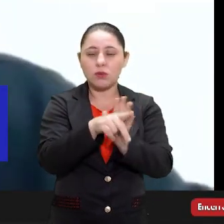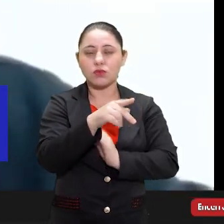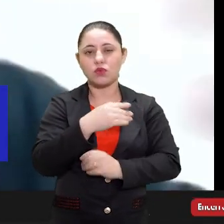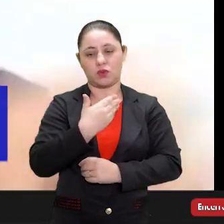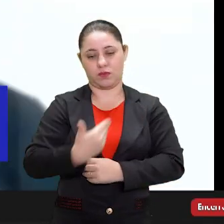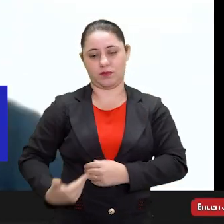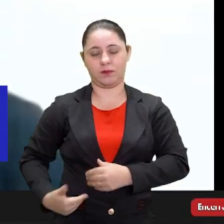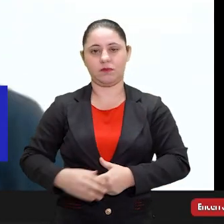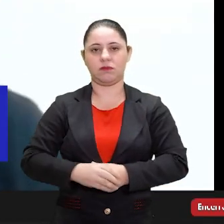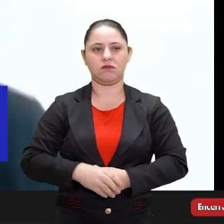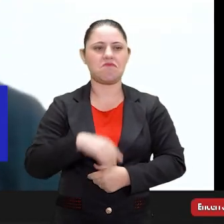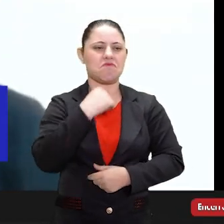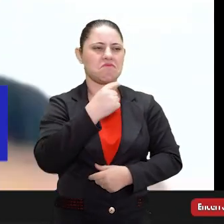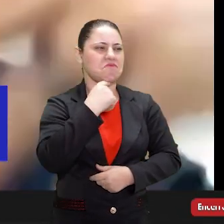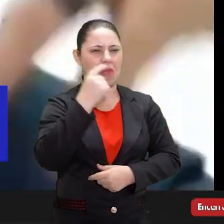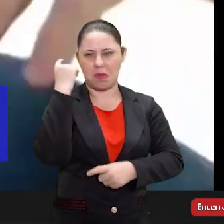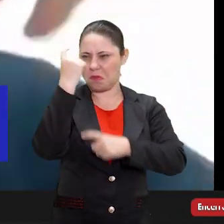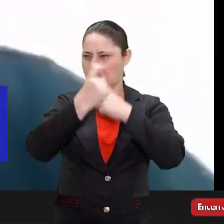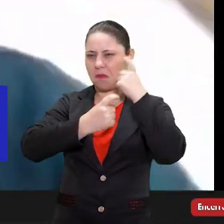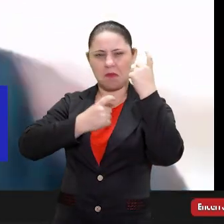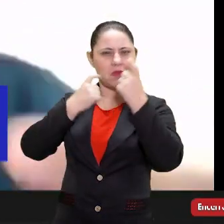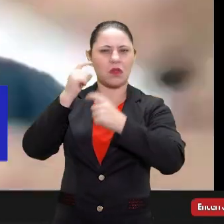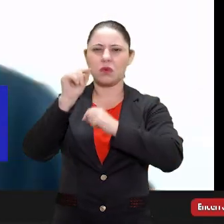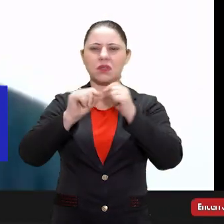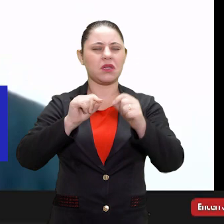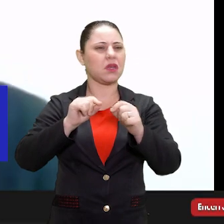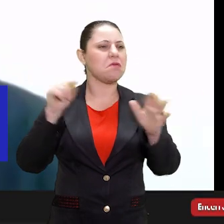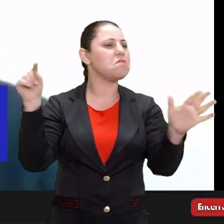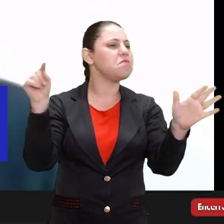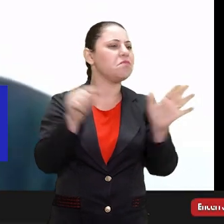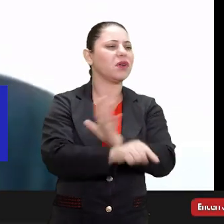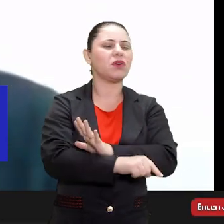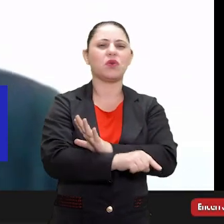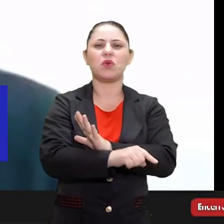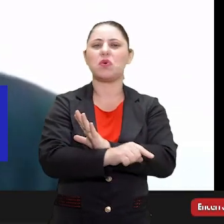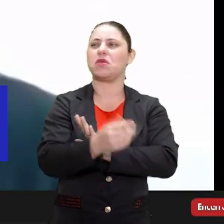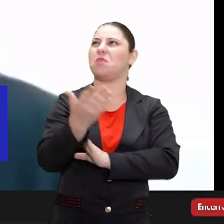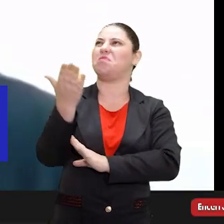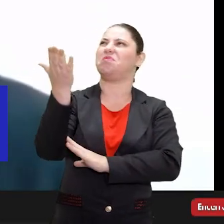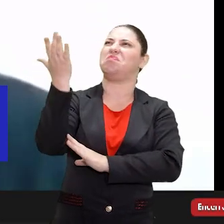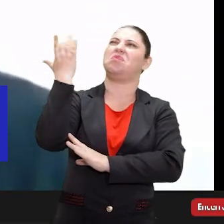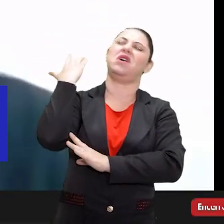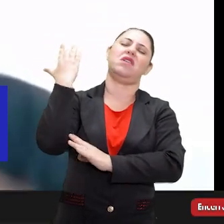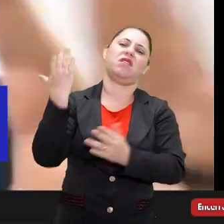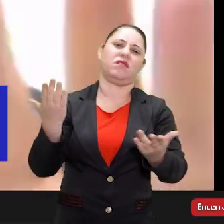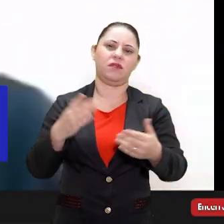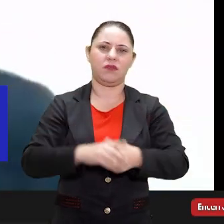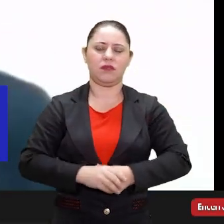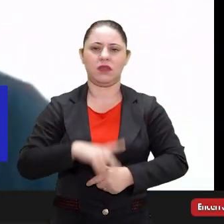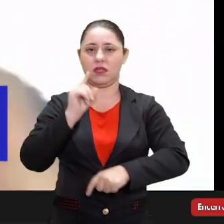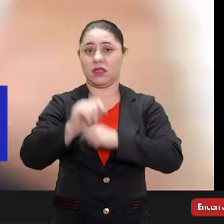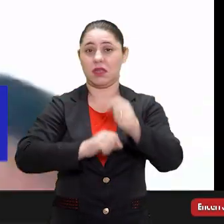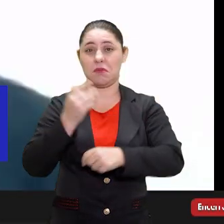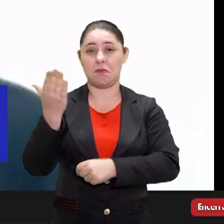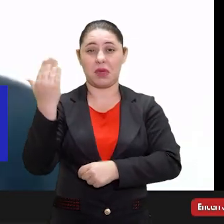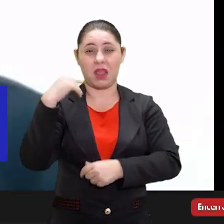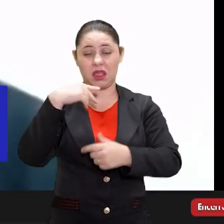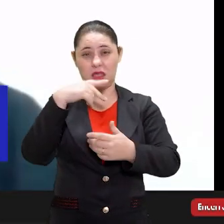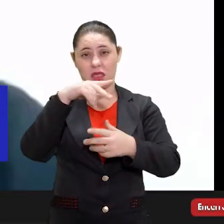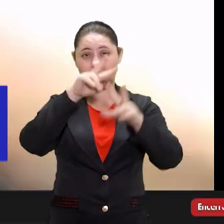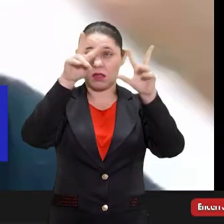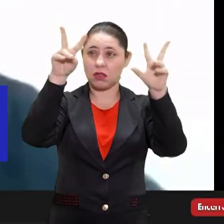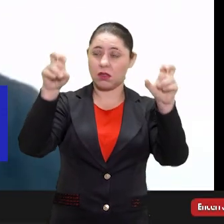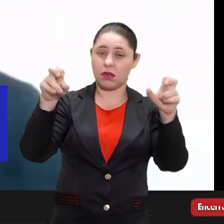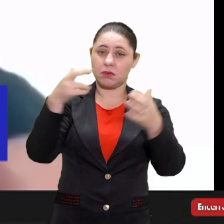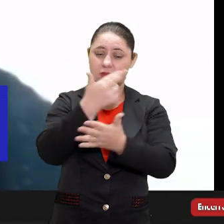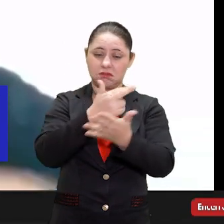conhecimento científico. Não, tem que ter a cara do governo. Segundo o presidente, ninguém precisa ficar preocupado